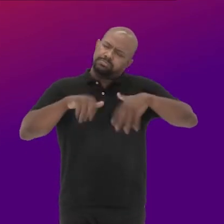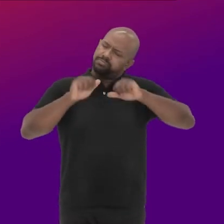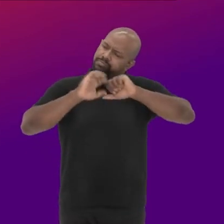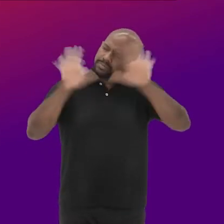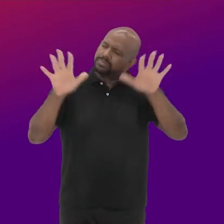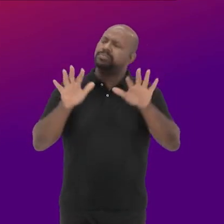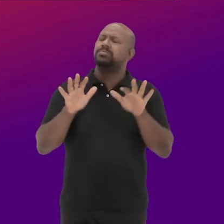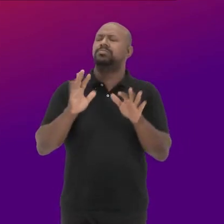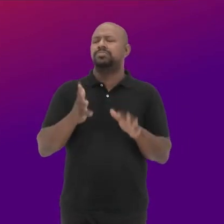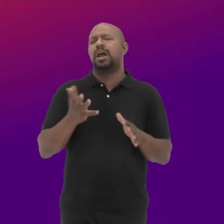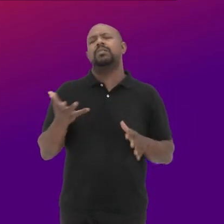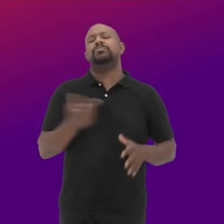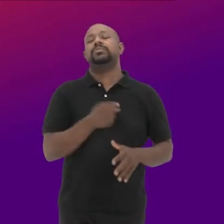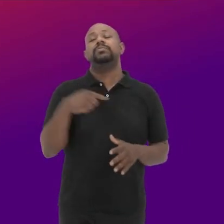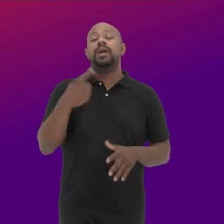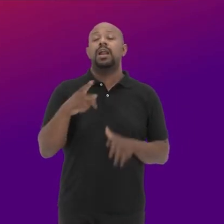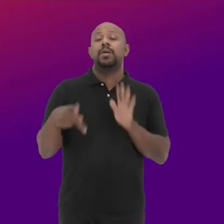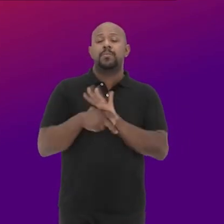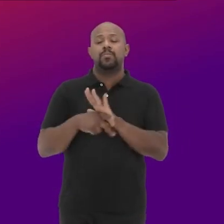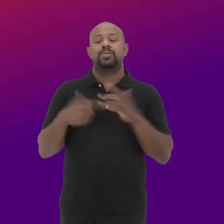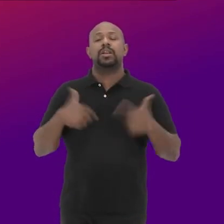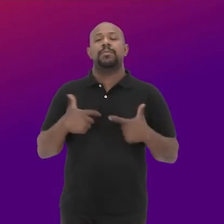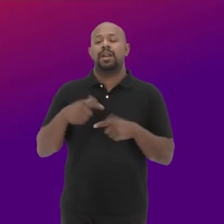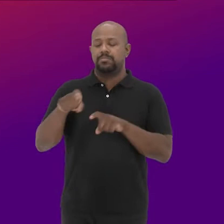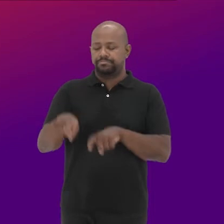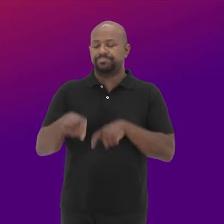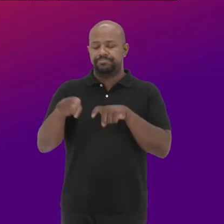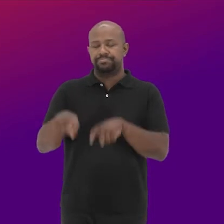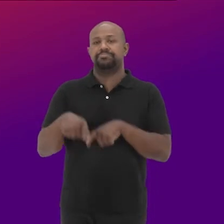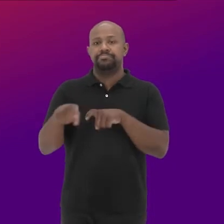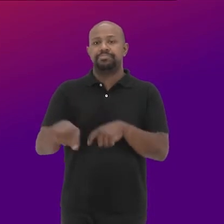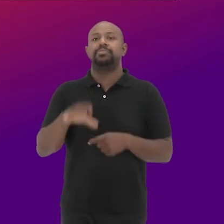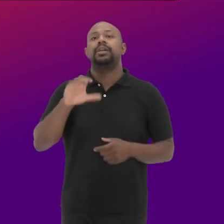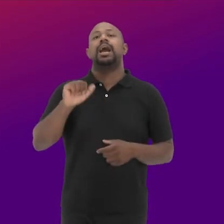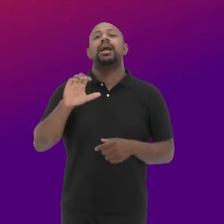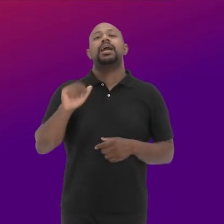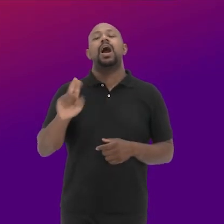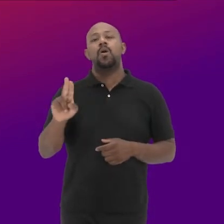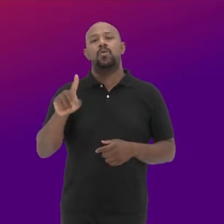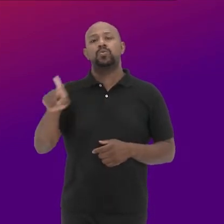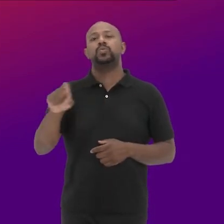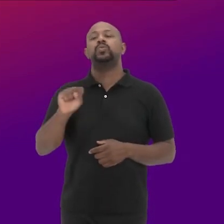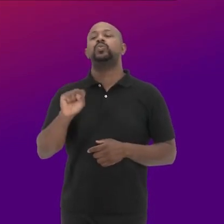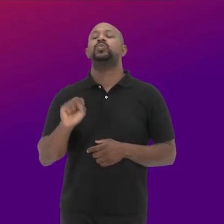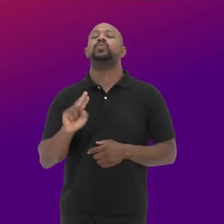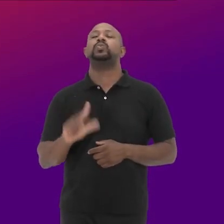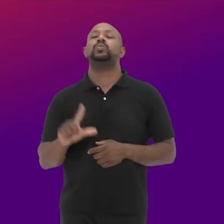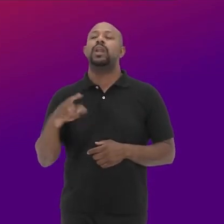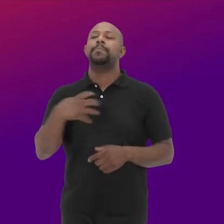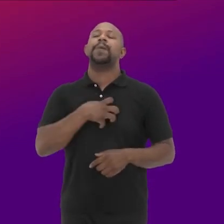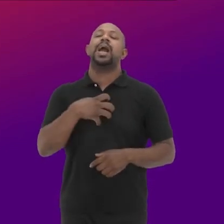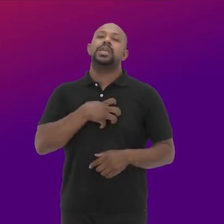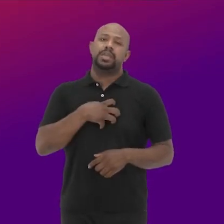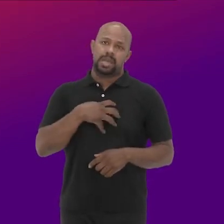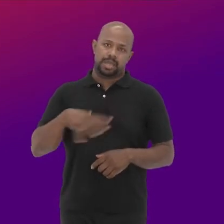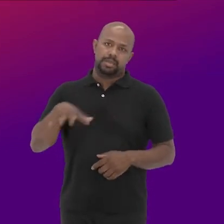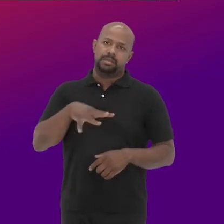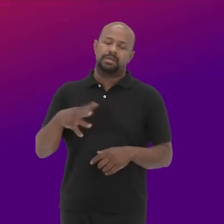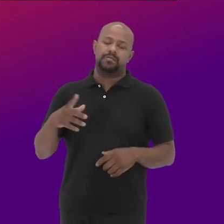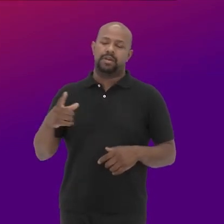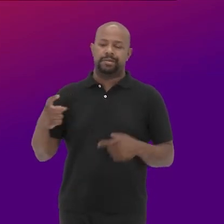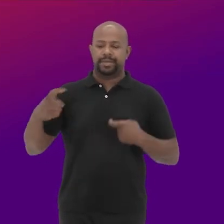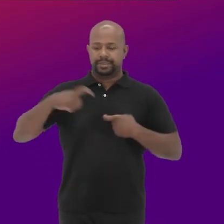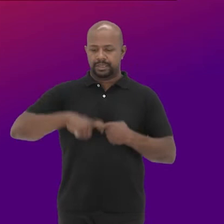seguro paramétrico, para produtores de cacau no sul da Bahia. Então, foi uma parceria